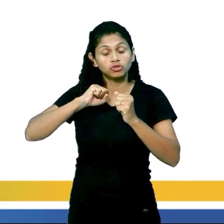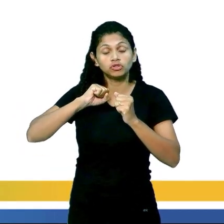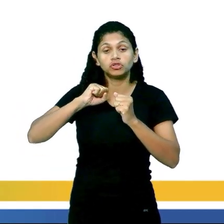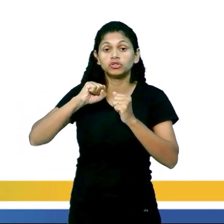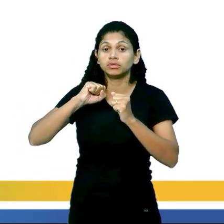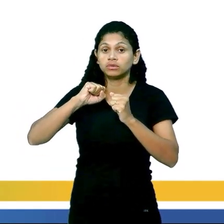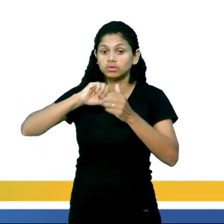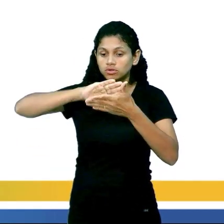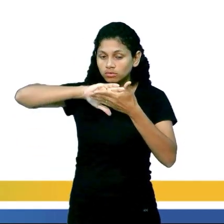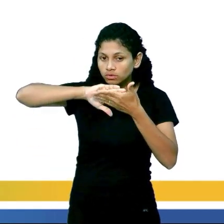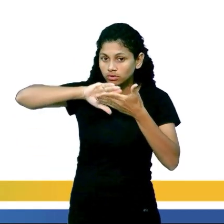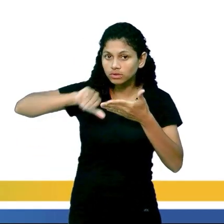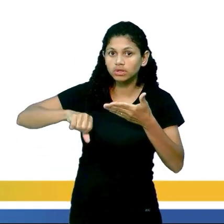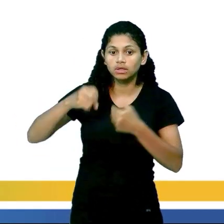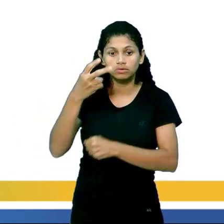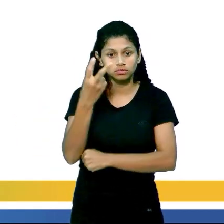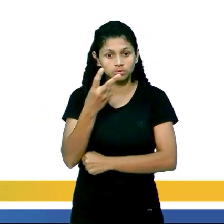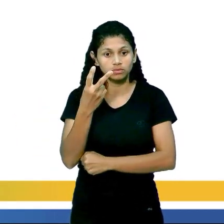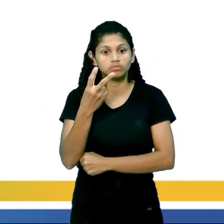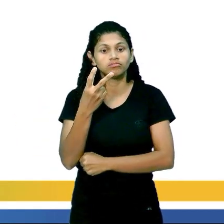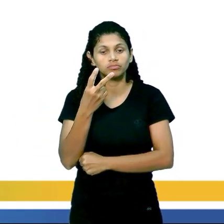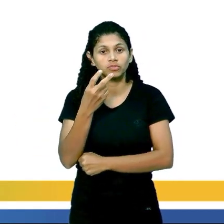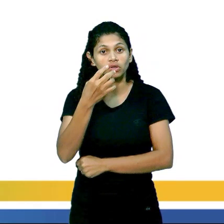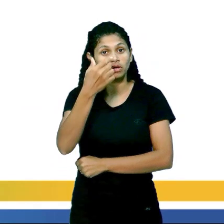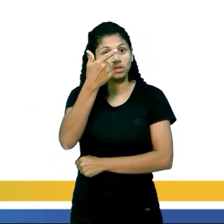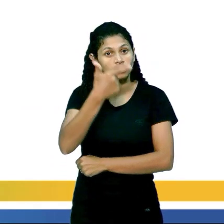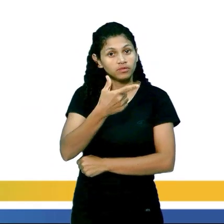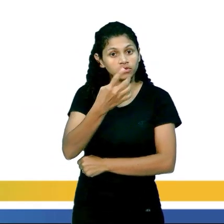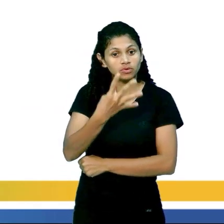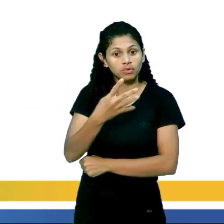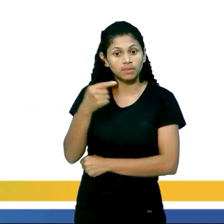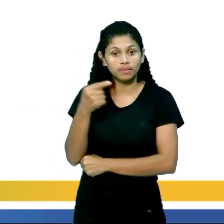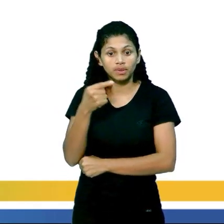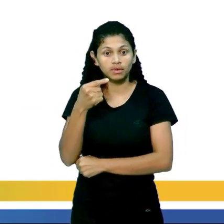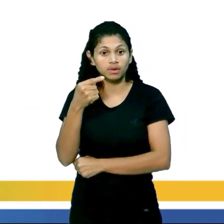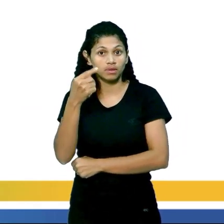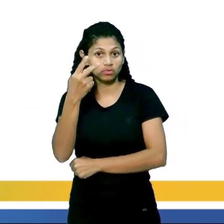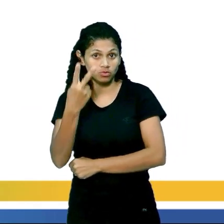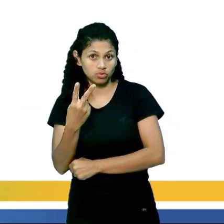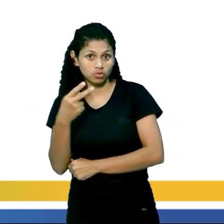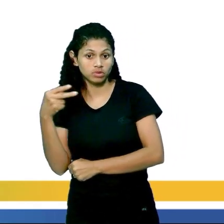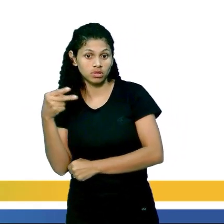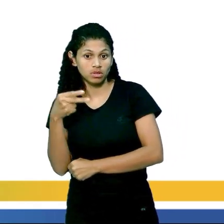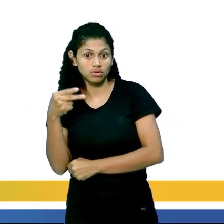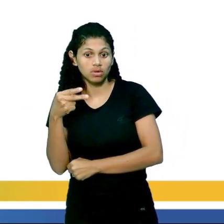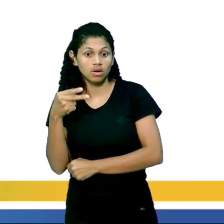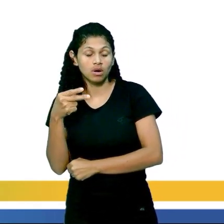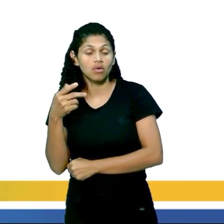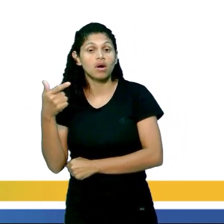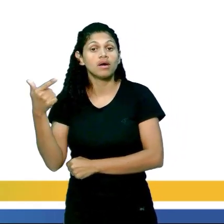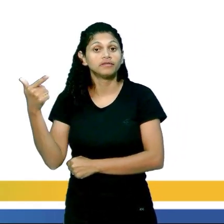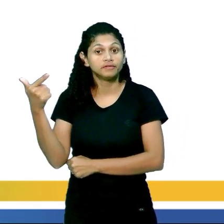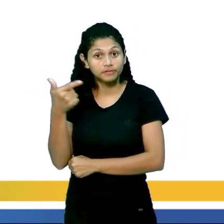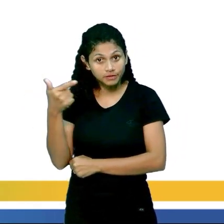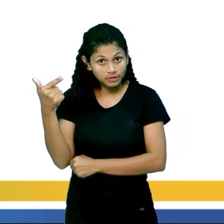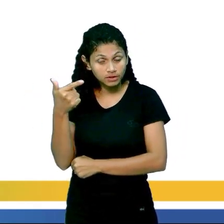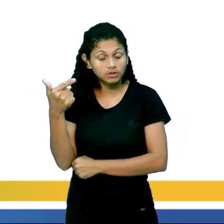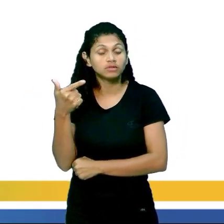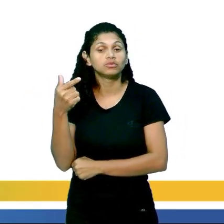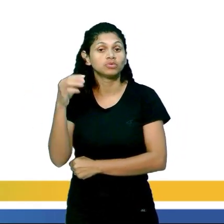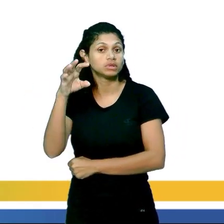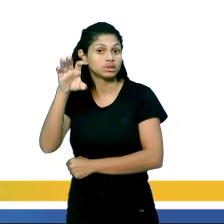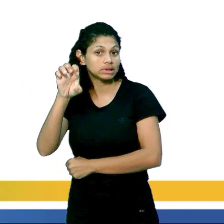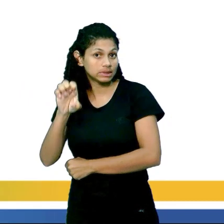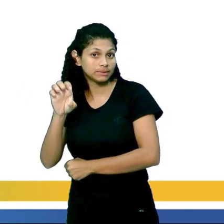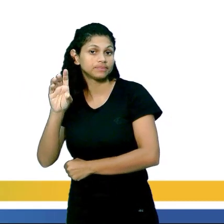Temos 24 menos 2 igual a 22 edições. Portanto, a